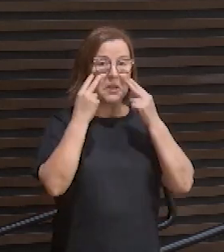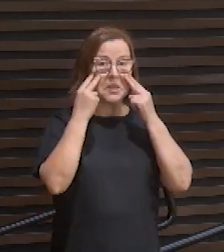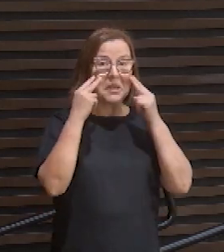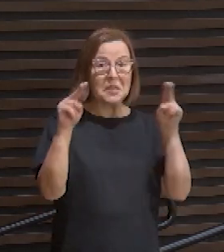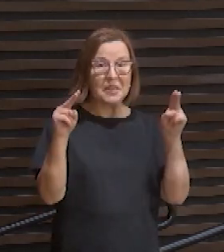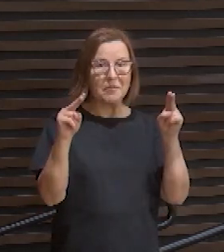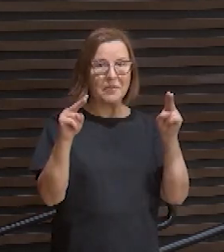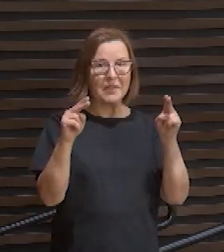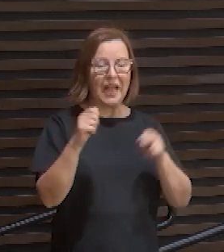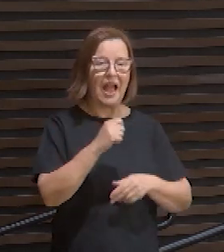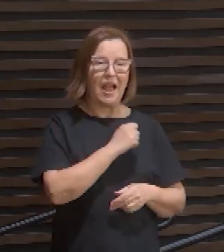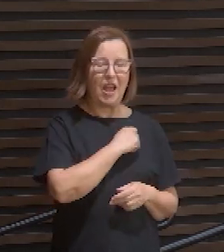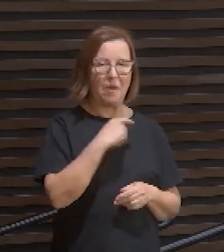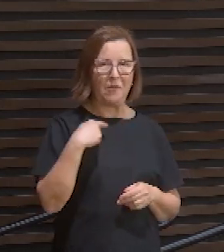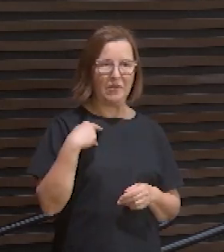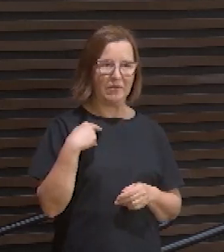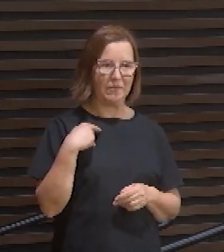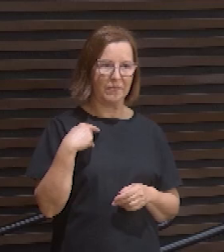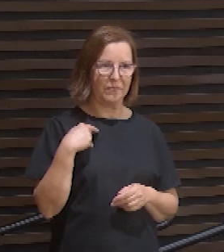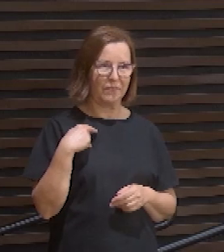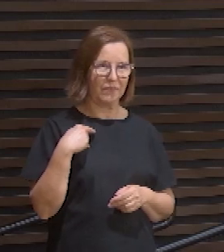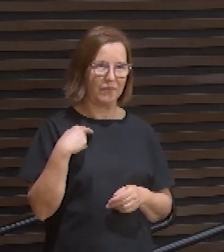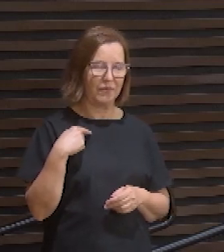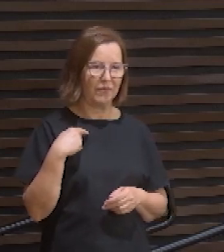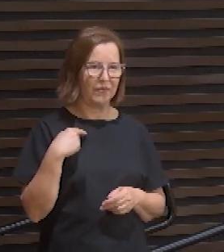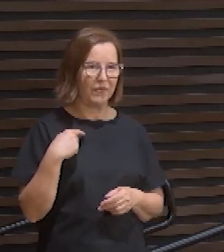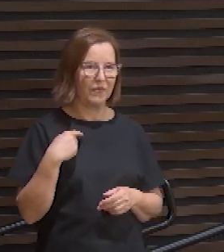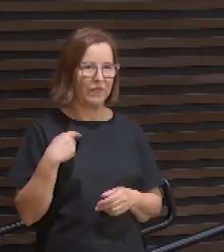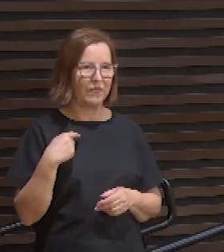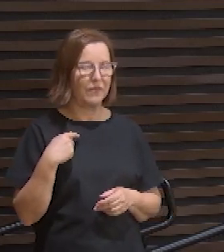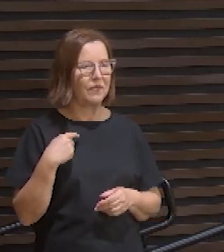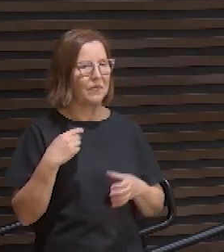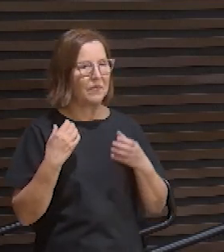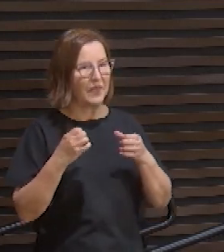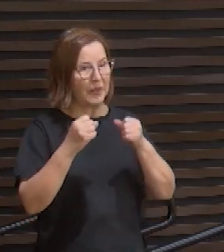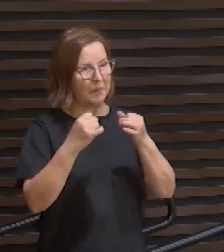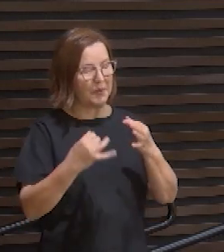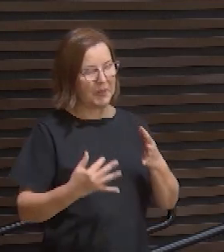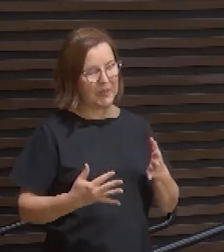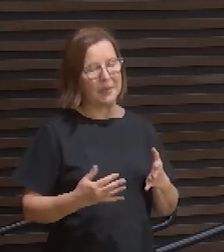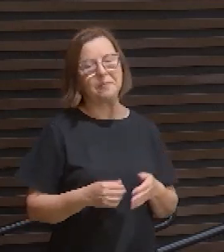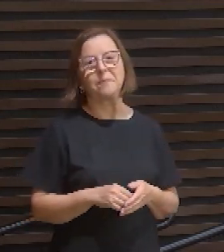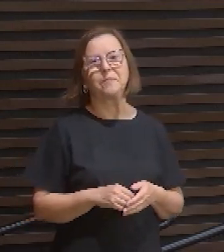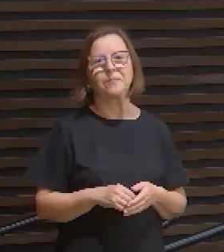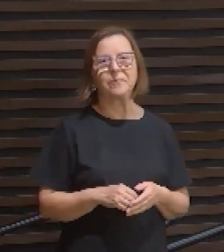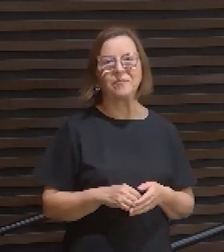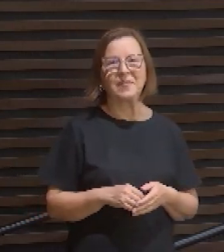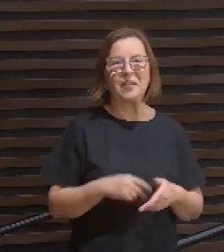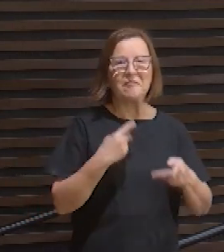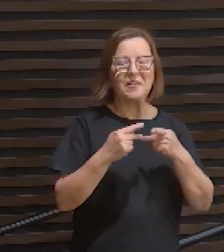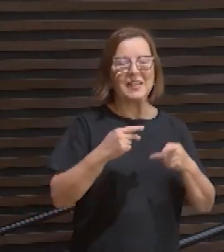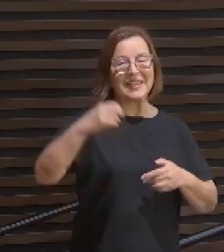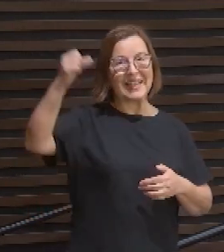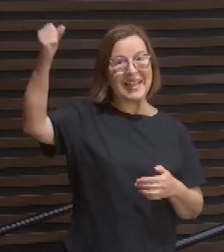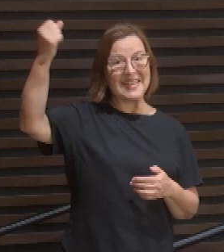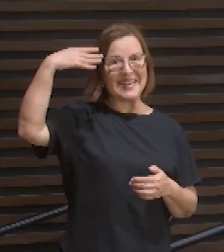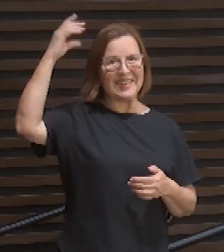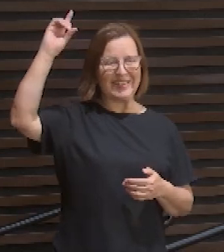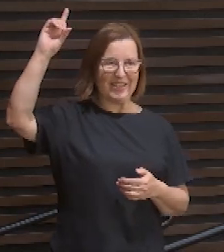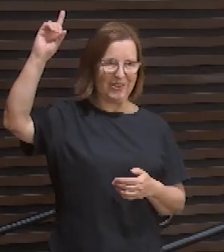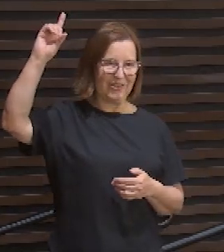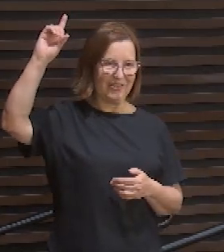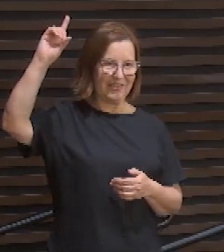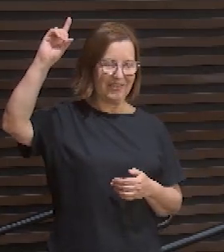os apóstolos. E aqui eu quero só fazer uma pequena digressão, sair um pouquinho do assunto para falar da graça de Deus. Veja